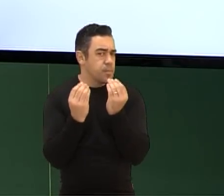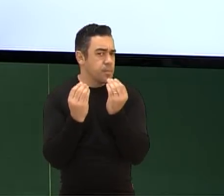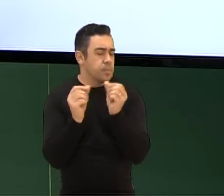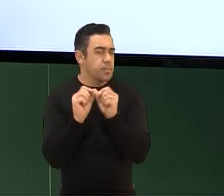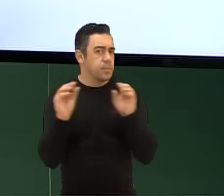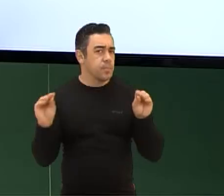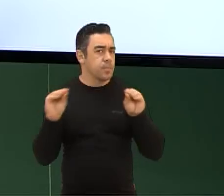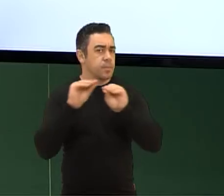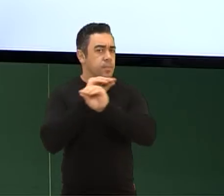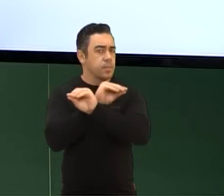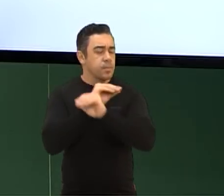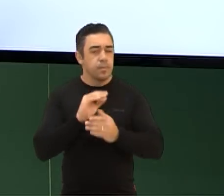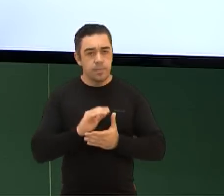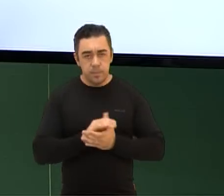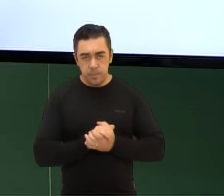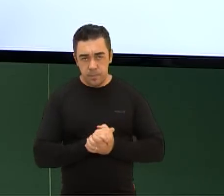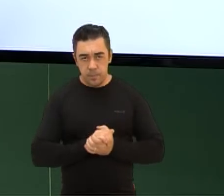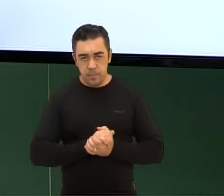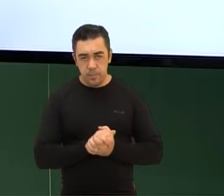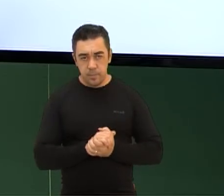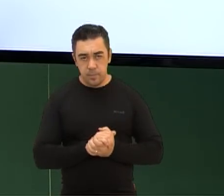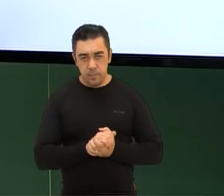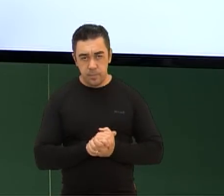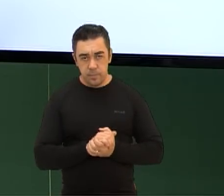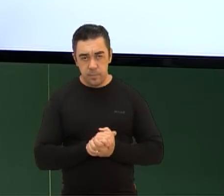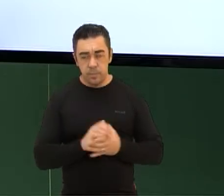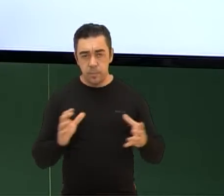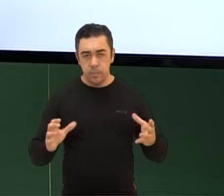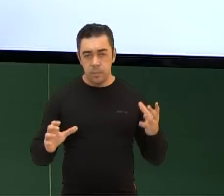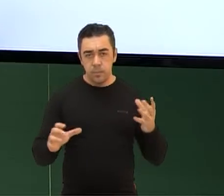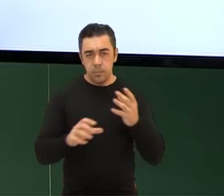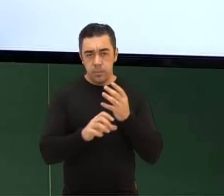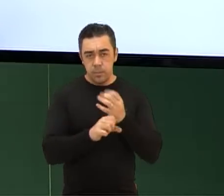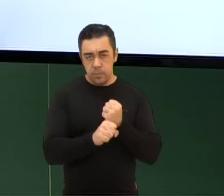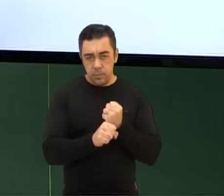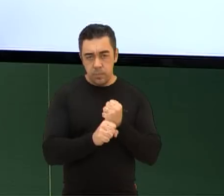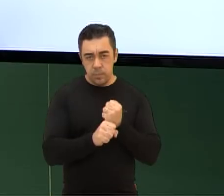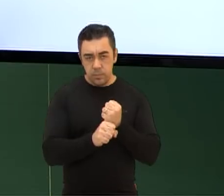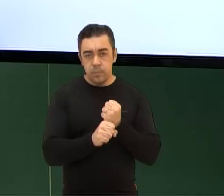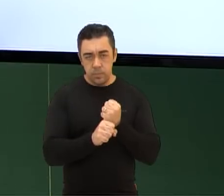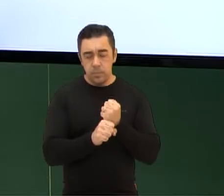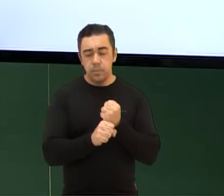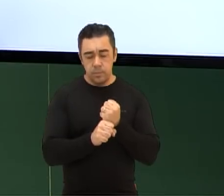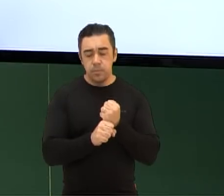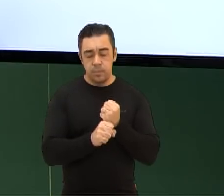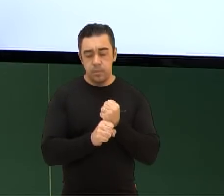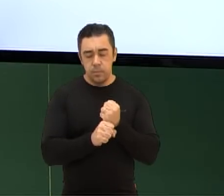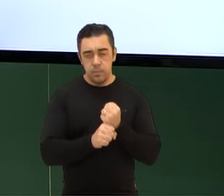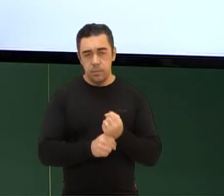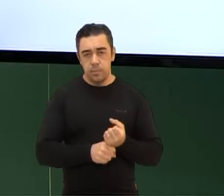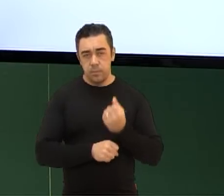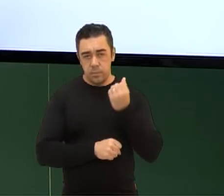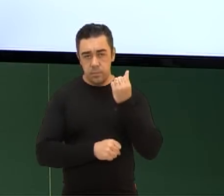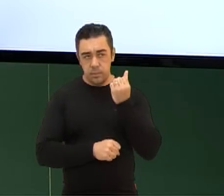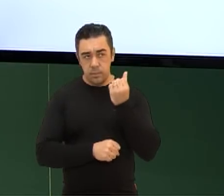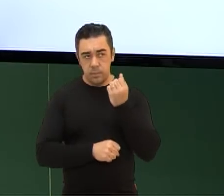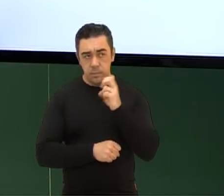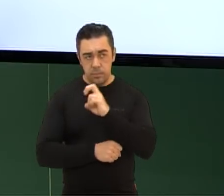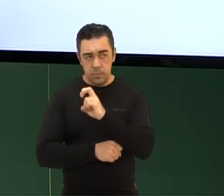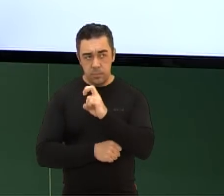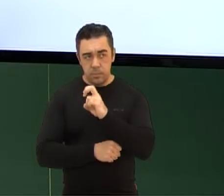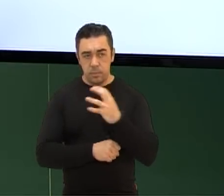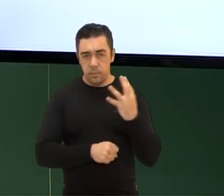equaçãozinha aqui, ó? X, 4x e 5x, a gente não pode juntar, então aqui a gente tem